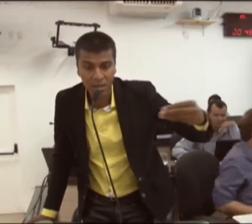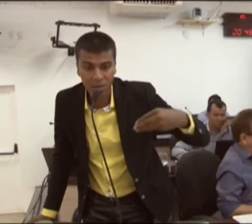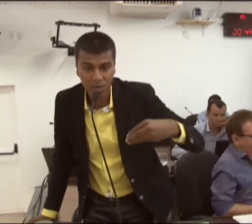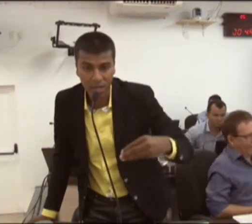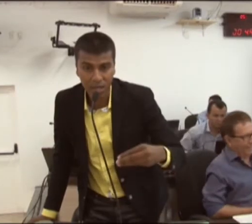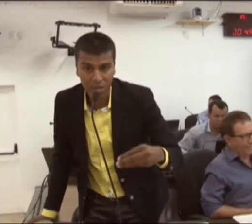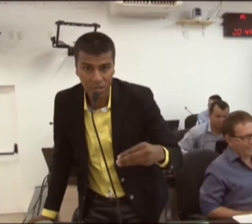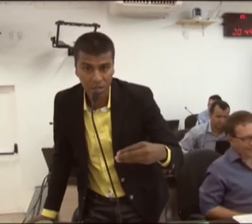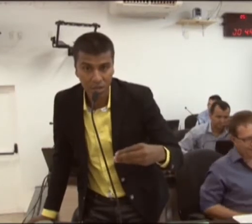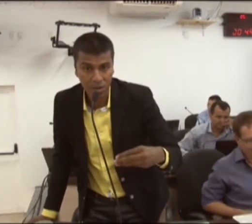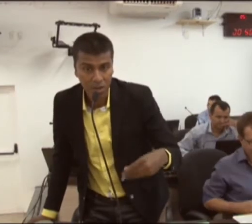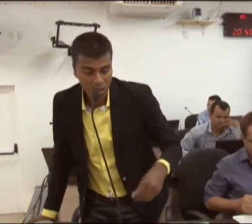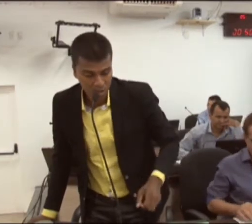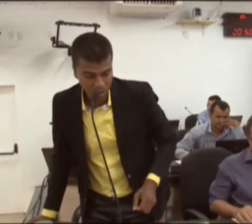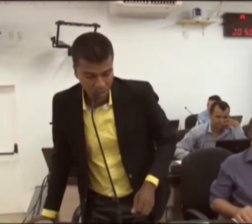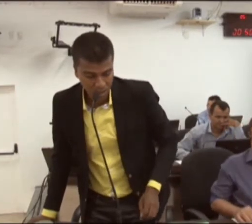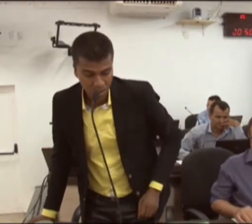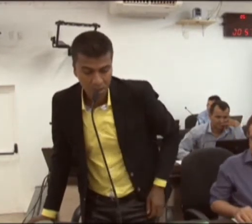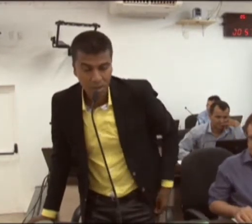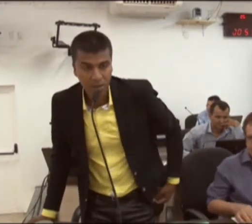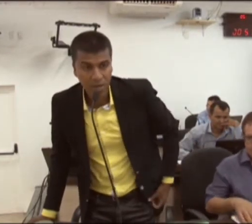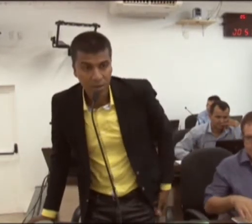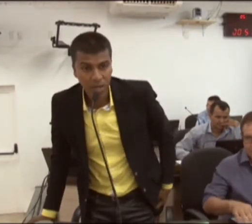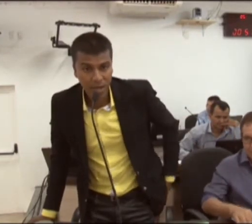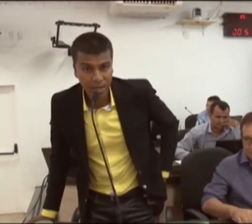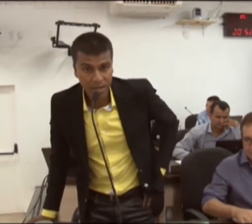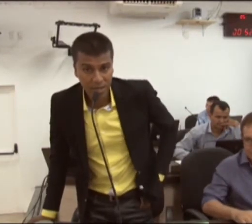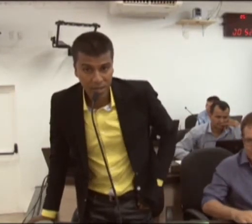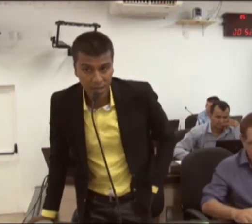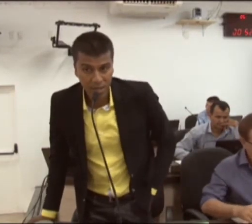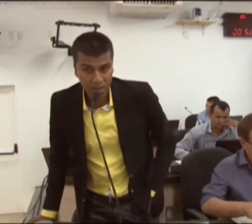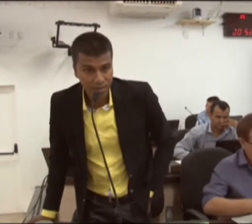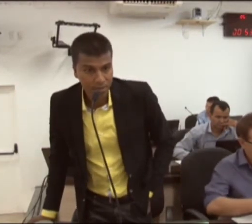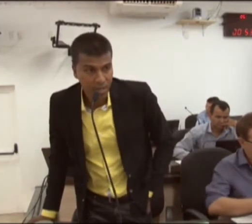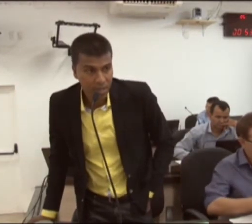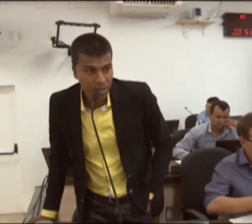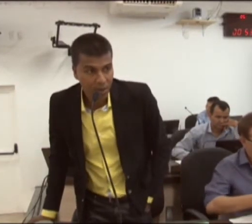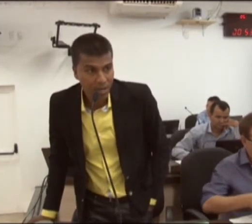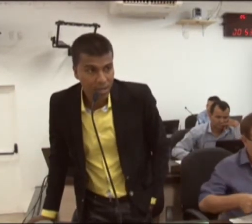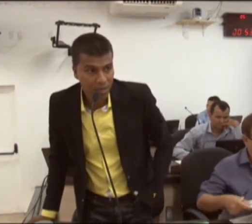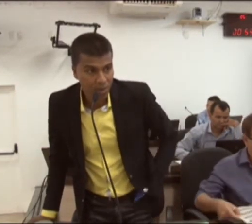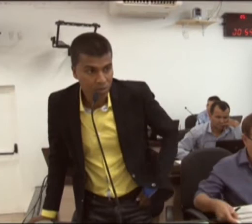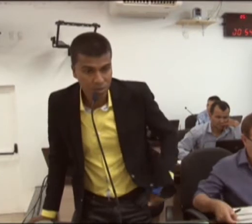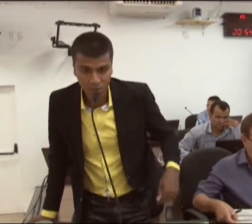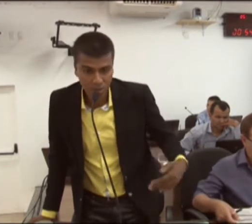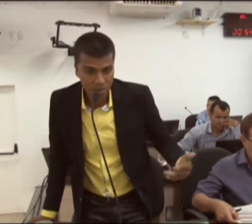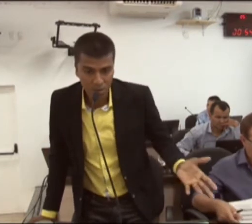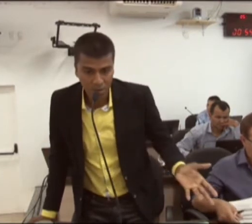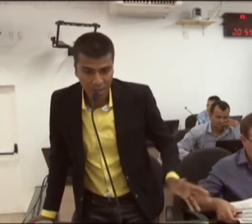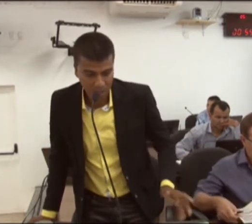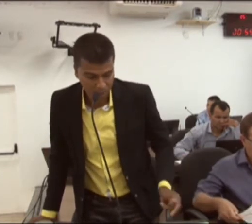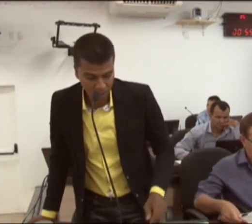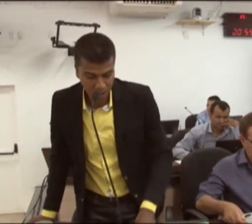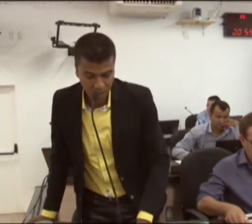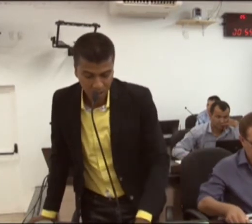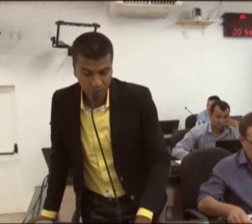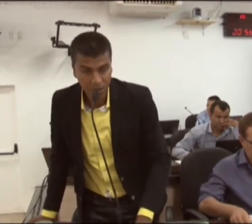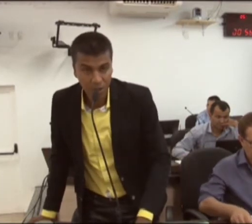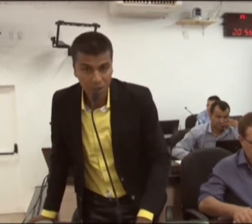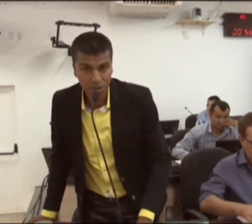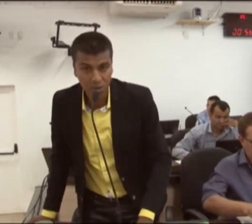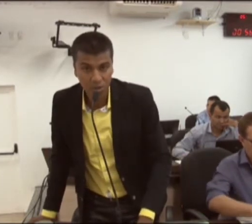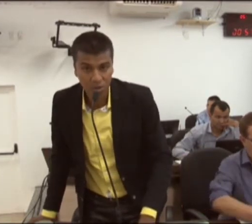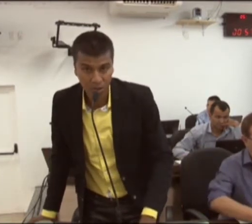até chegar naquela região, vai demorar aí que seja aí de 30 a 40 minutos, no máximo